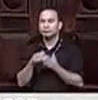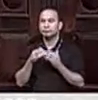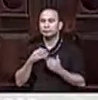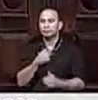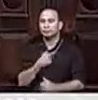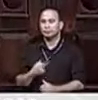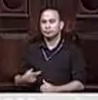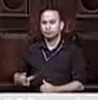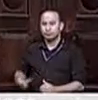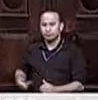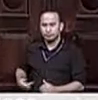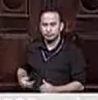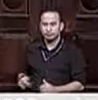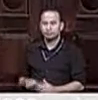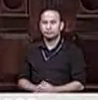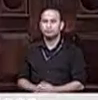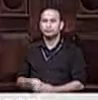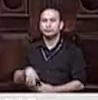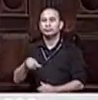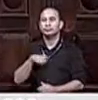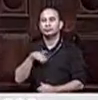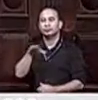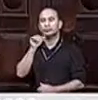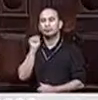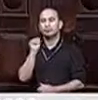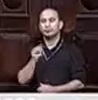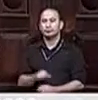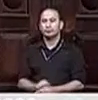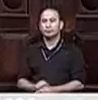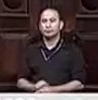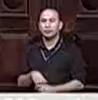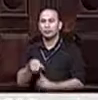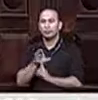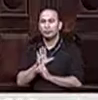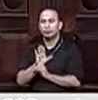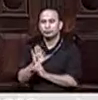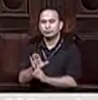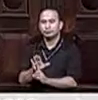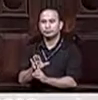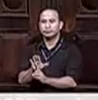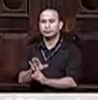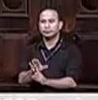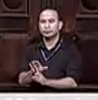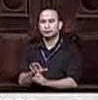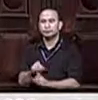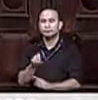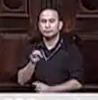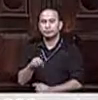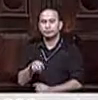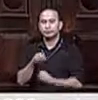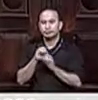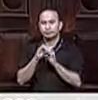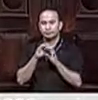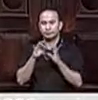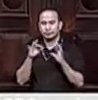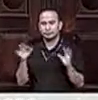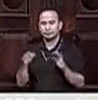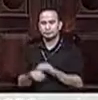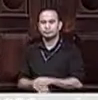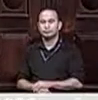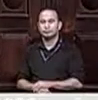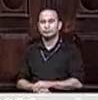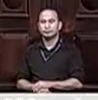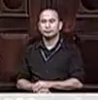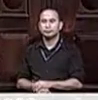porque é extraordinário, é o presidente que tem que convocar, mostrando que quer dar celeridade a